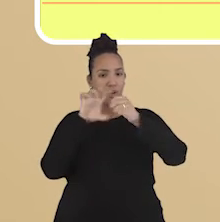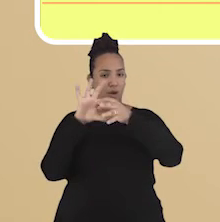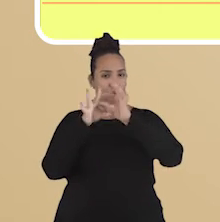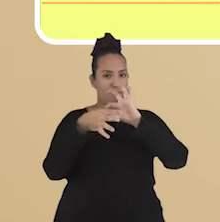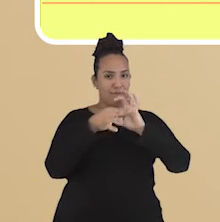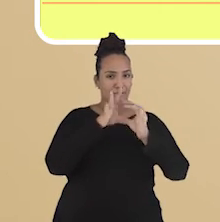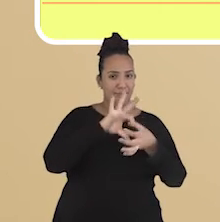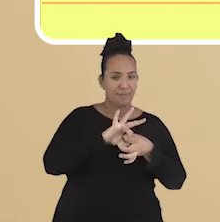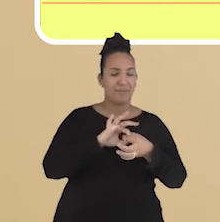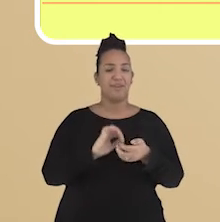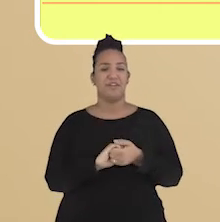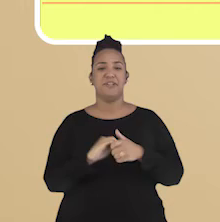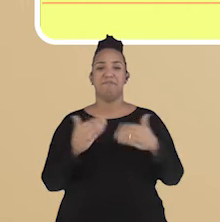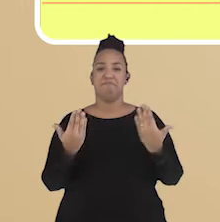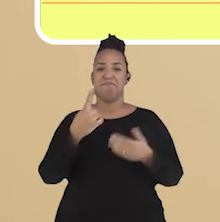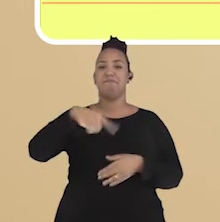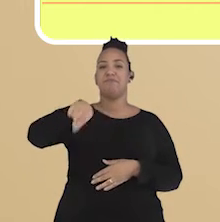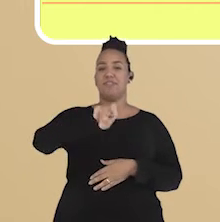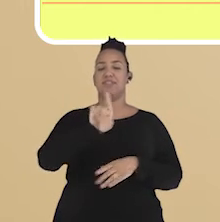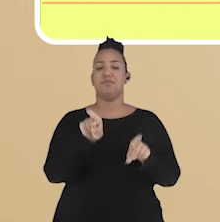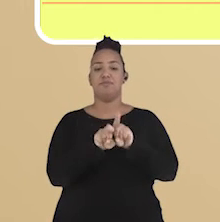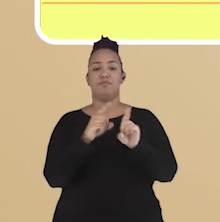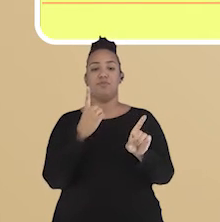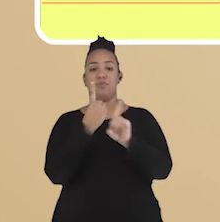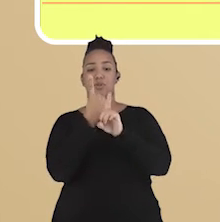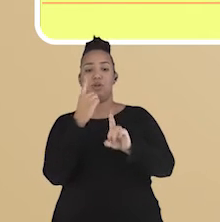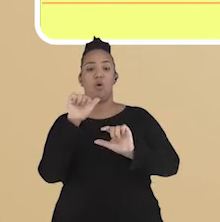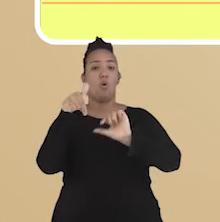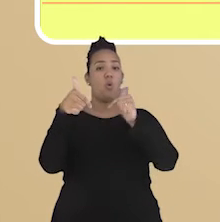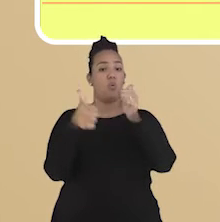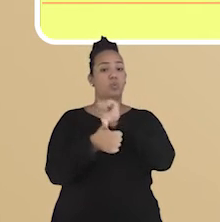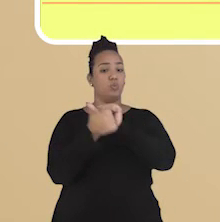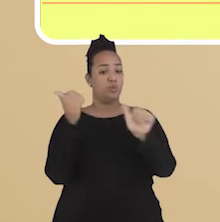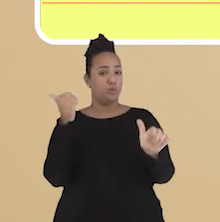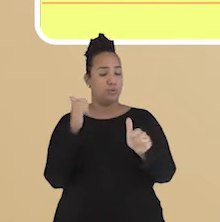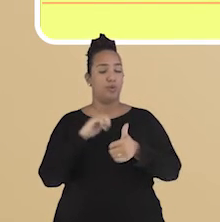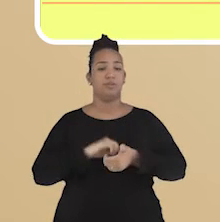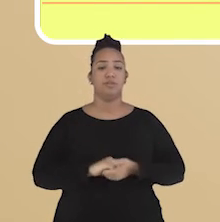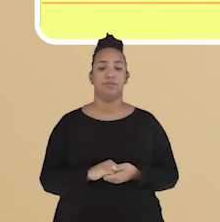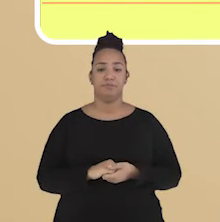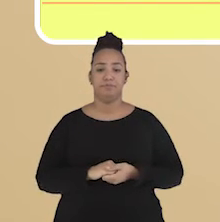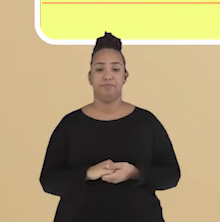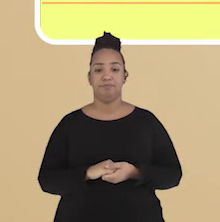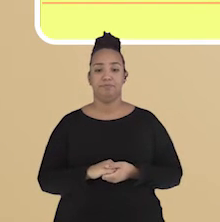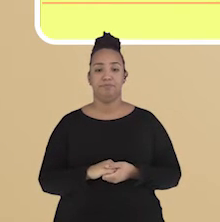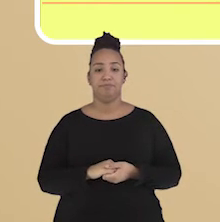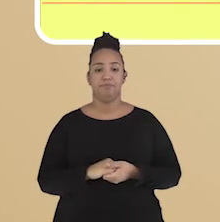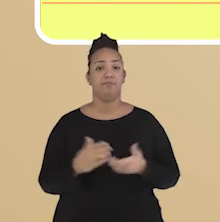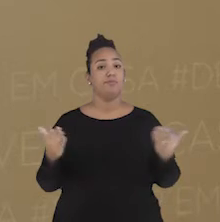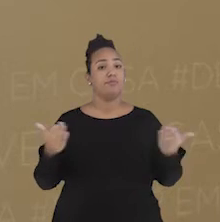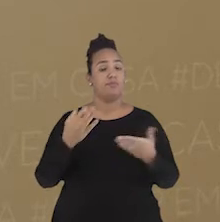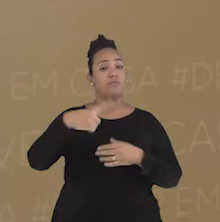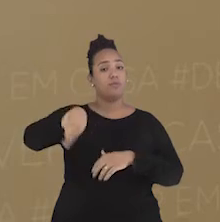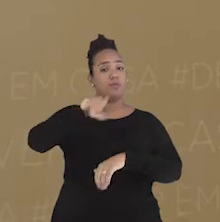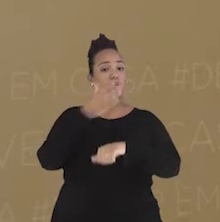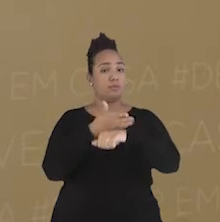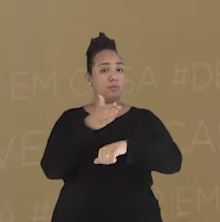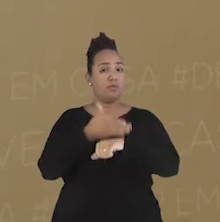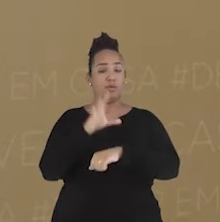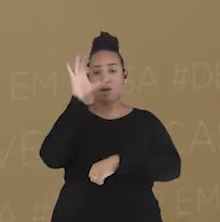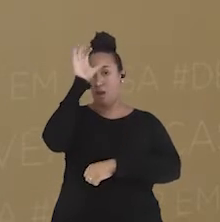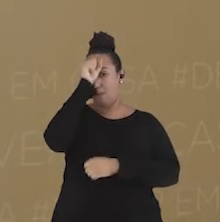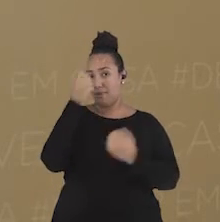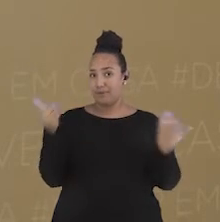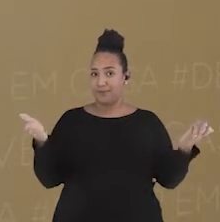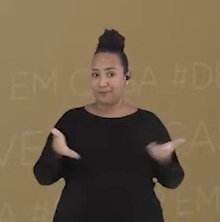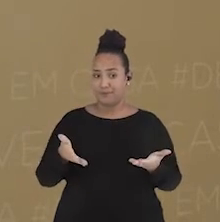olímpica. Muito maneiro, né, galera? Vocês com certeza vão reconhecer outros esportes simbolizados aí nessa imagem. Agora a